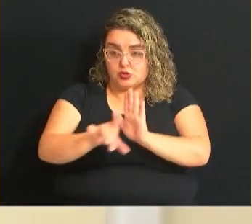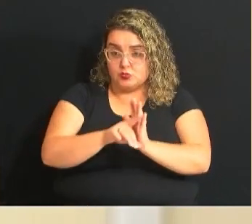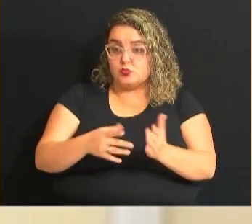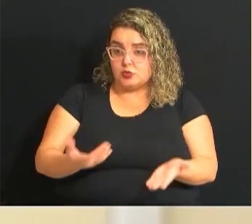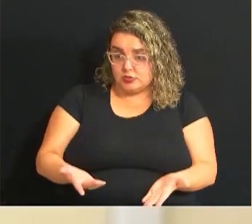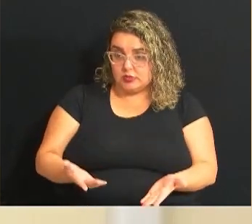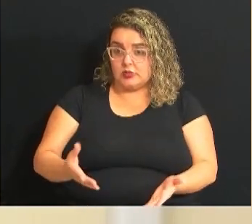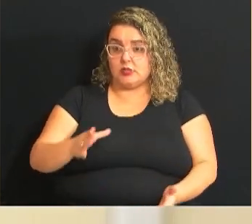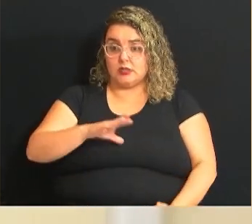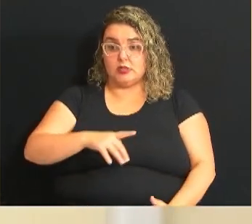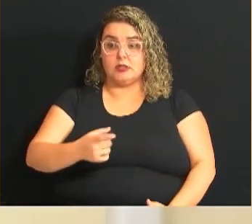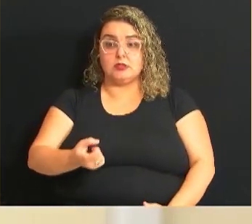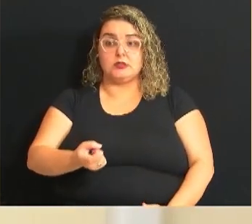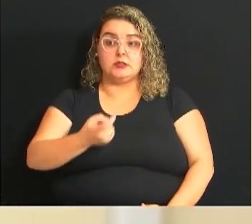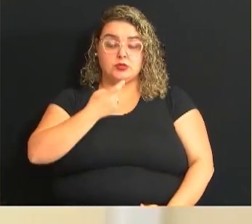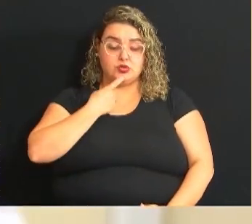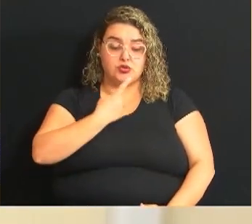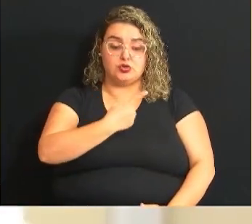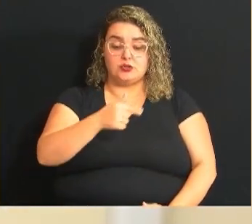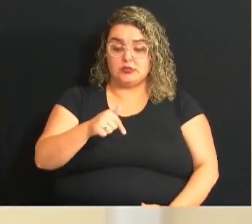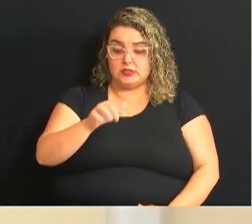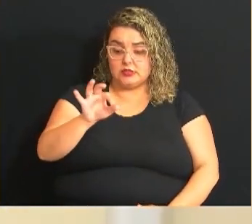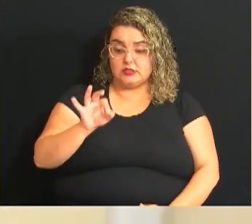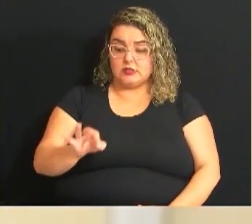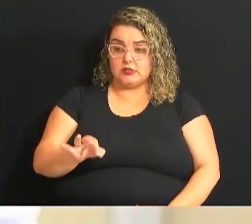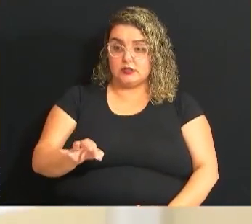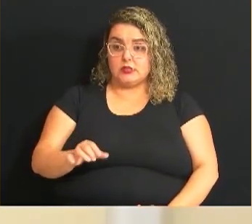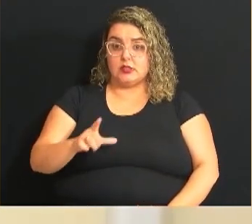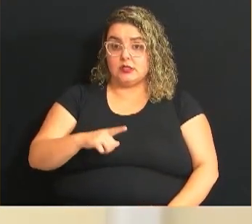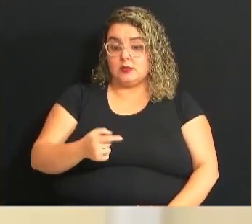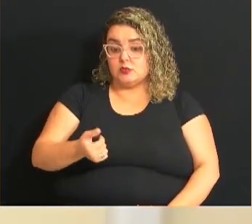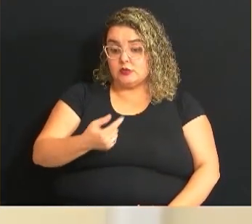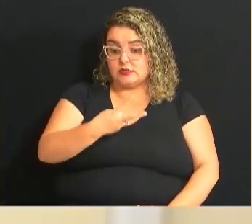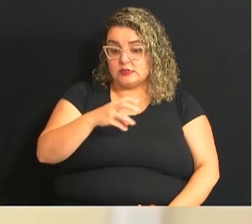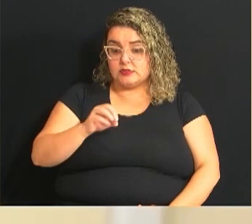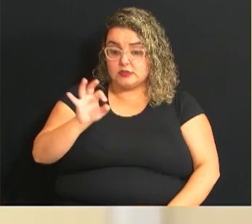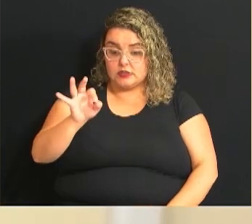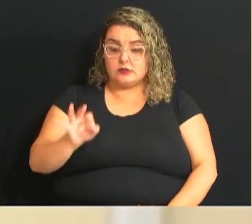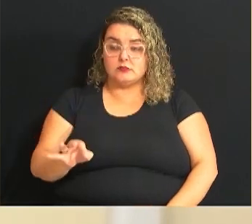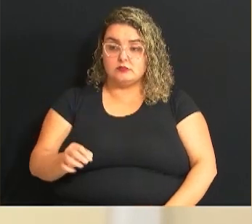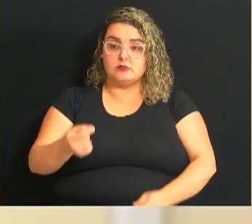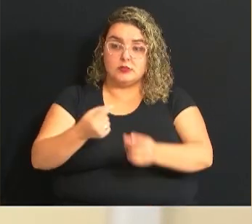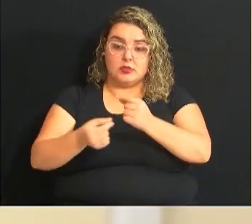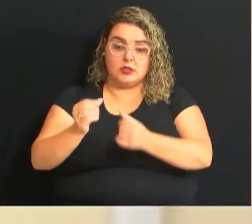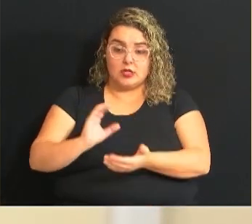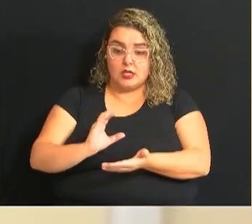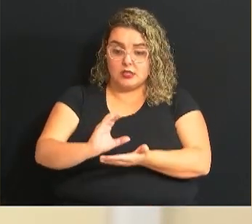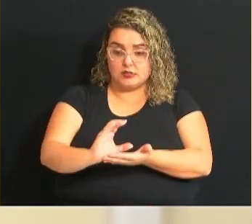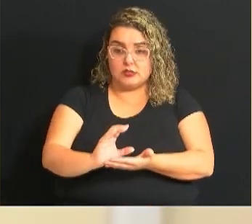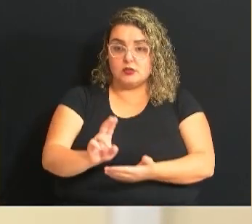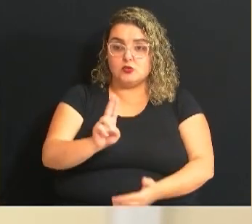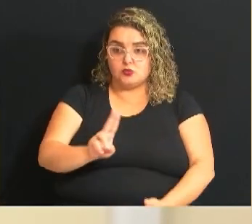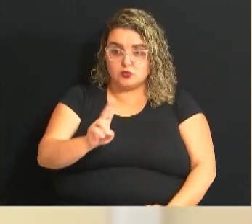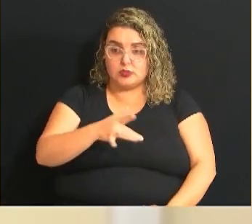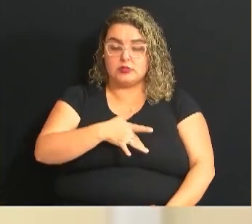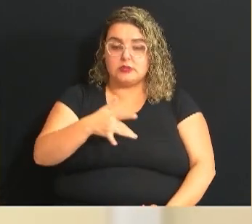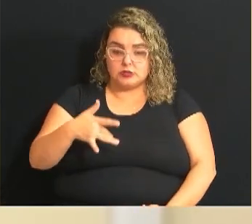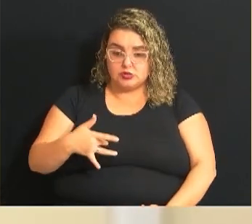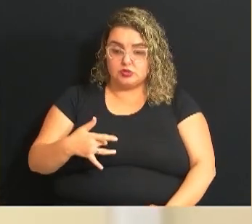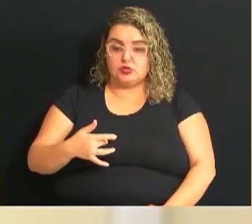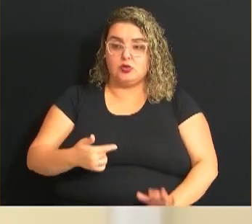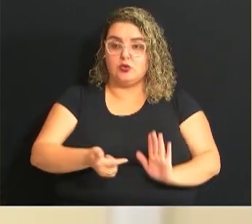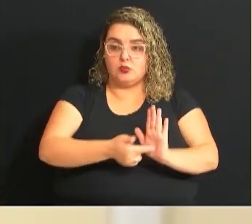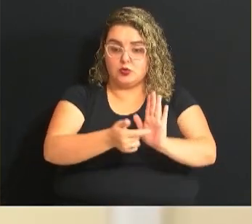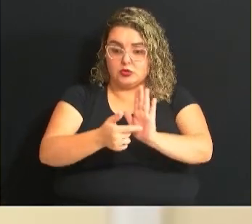seria 17%, nós temos quase 30% da receita aplicada em saúde, mostrando que a atenção à saúde